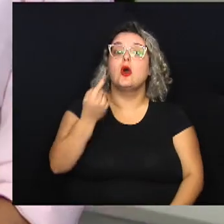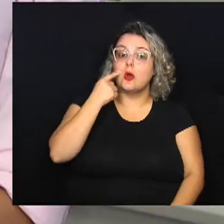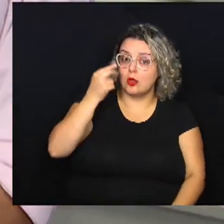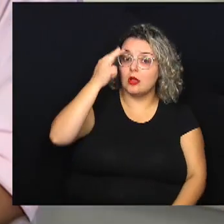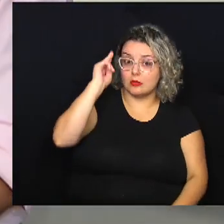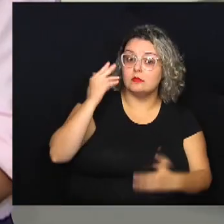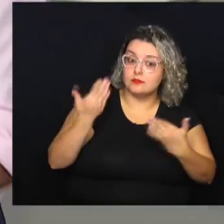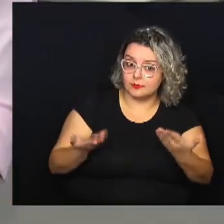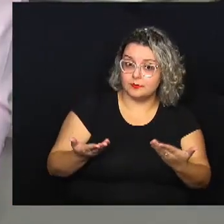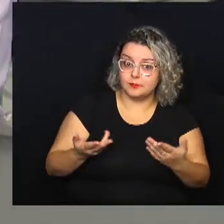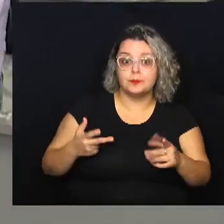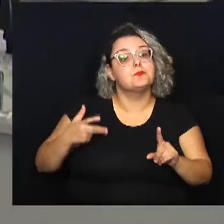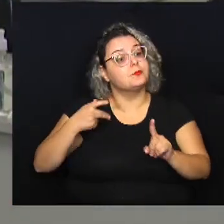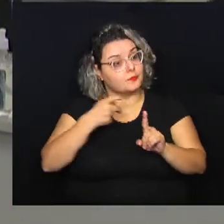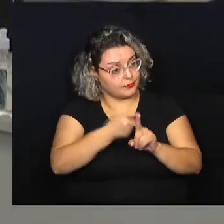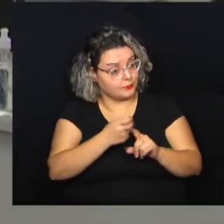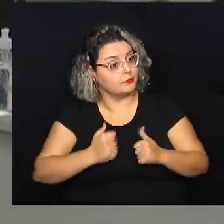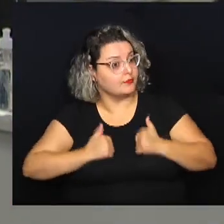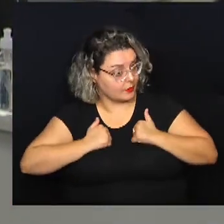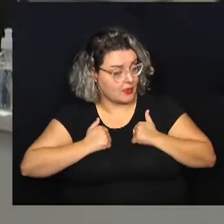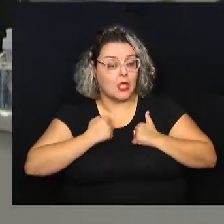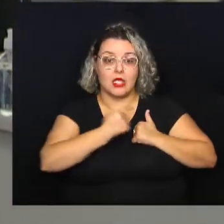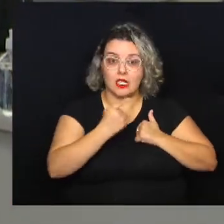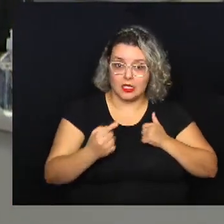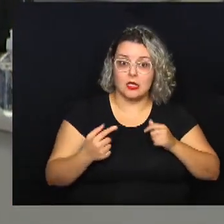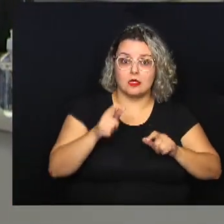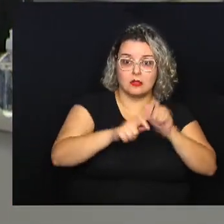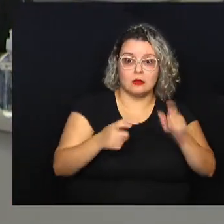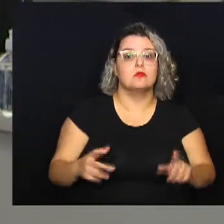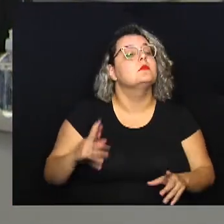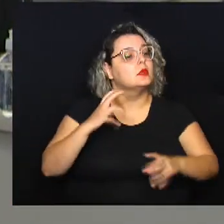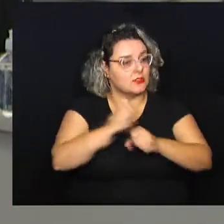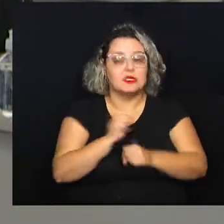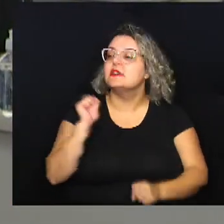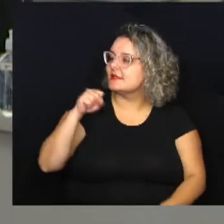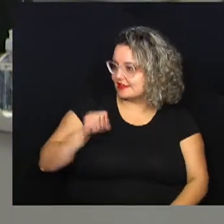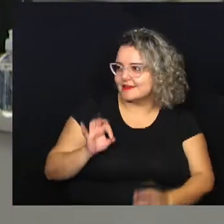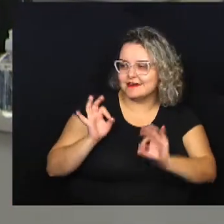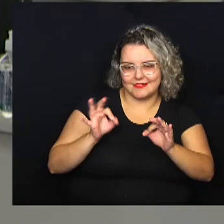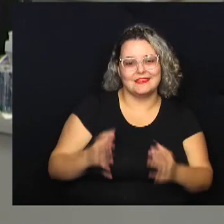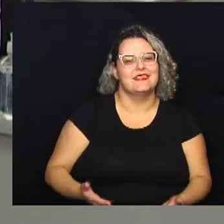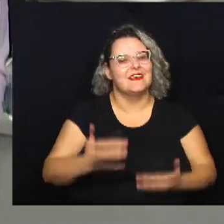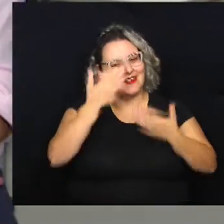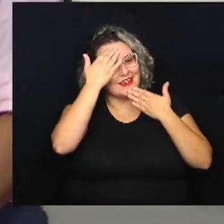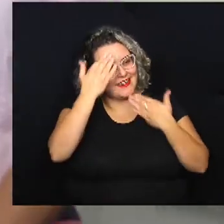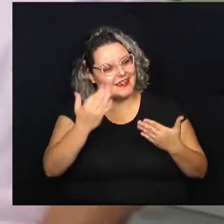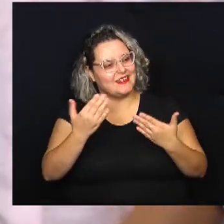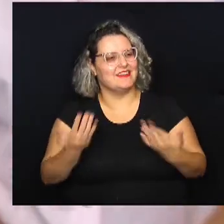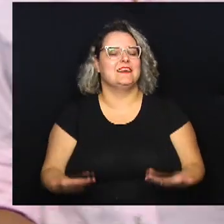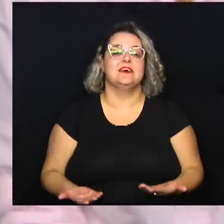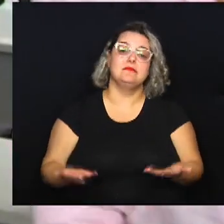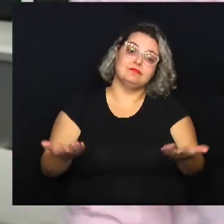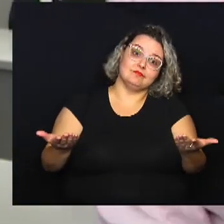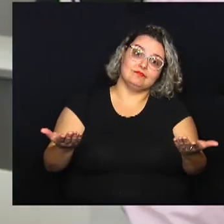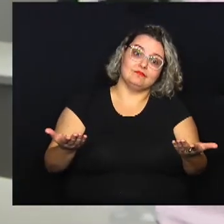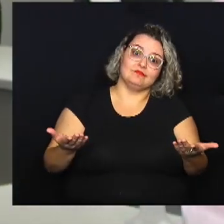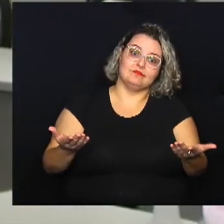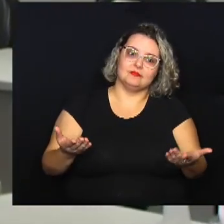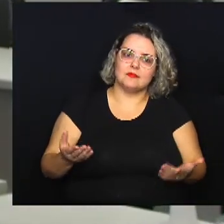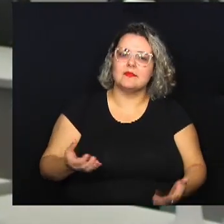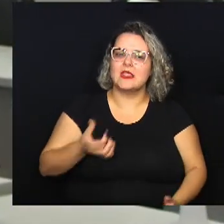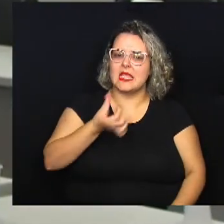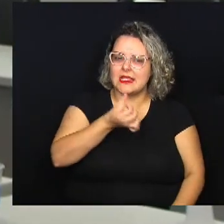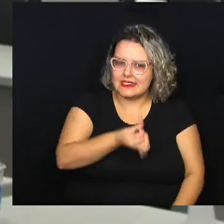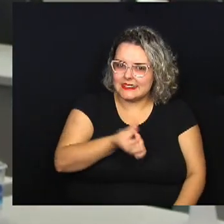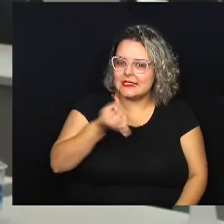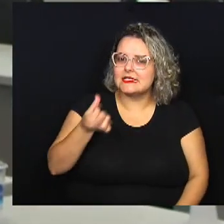isso, imunização. Cada pessoa imunizada conta, né? Sim, é isso mesmo. Obrigada, Shaula. Gente, seguinte,